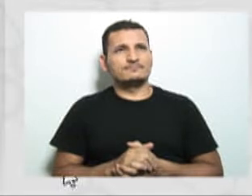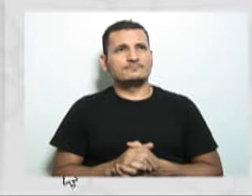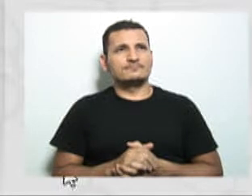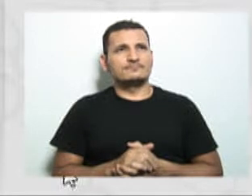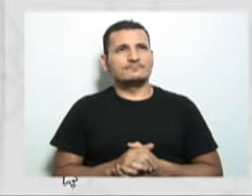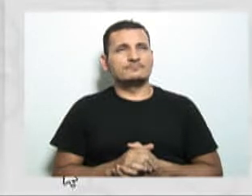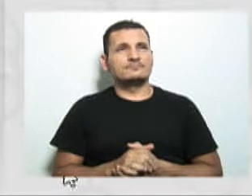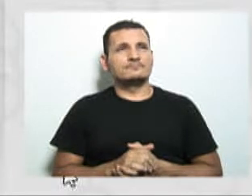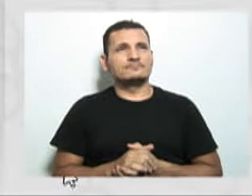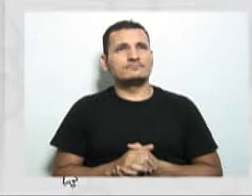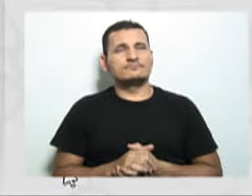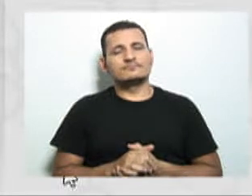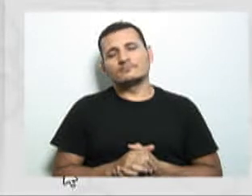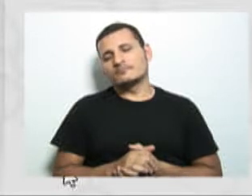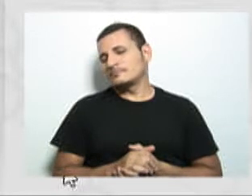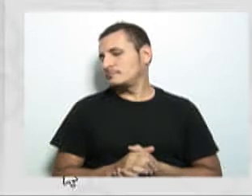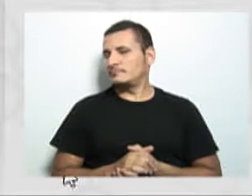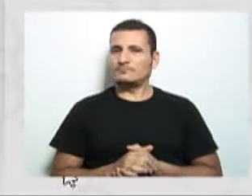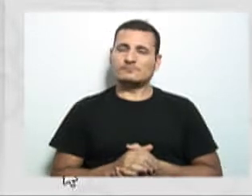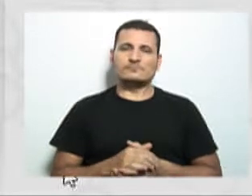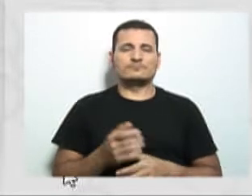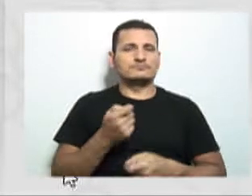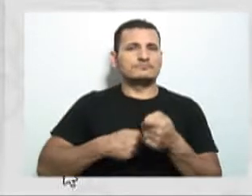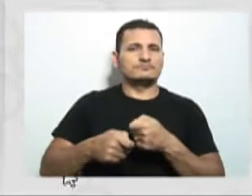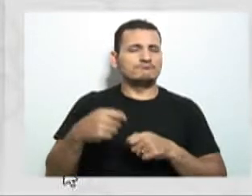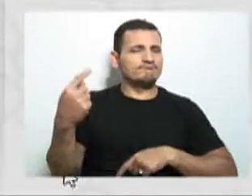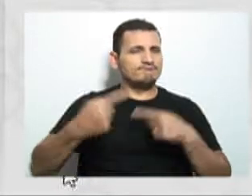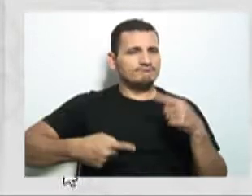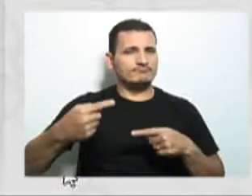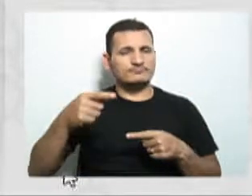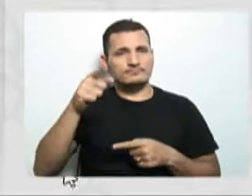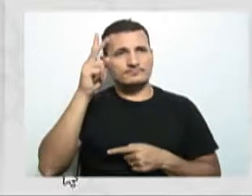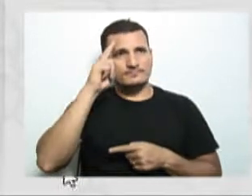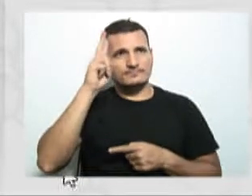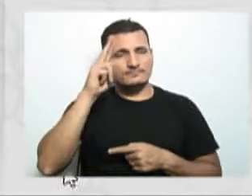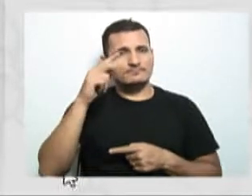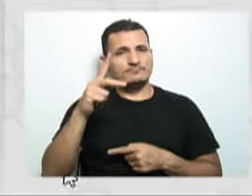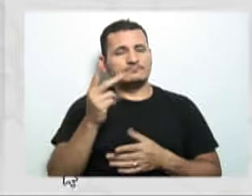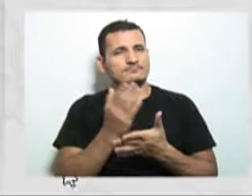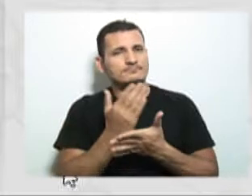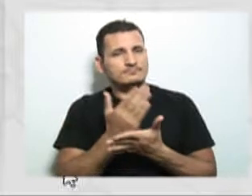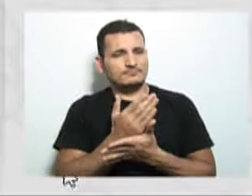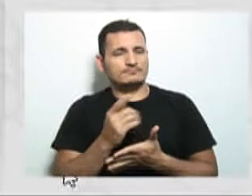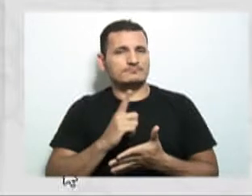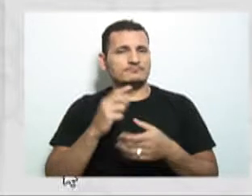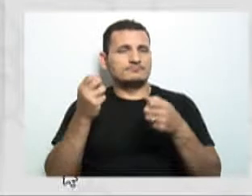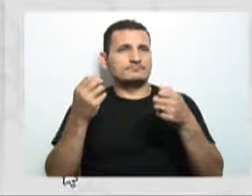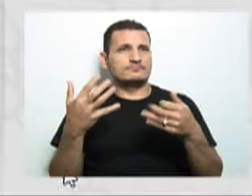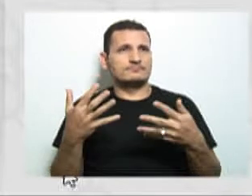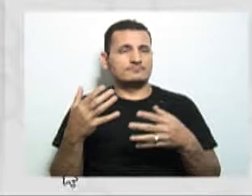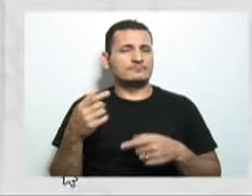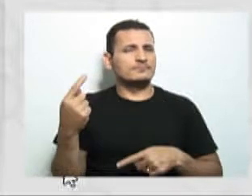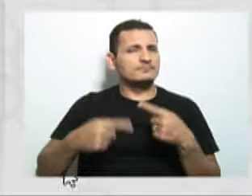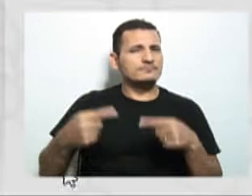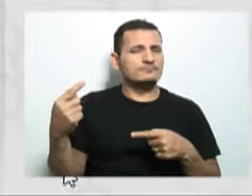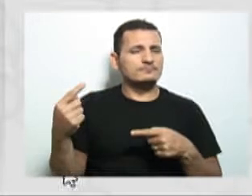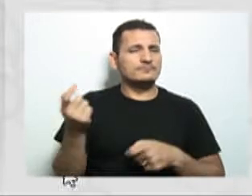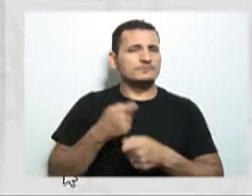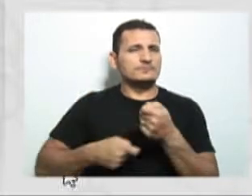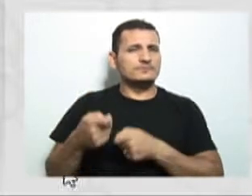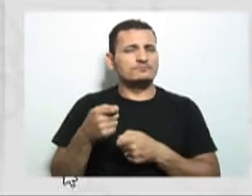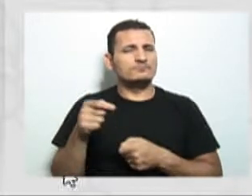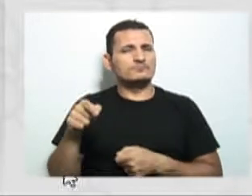Olha aí. Negociação competitiva. Lembra disso? Explica no seu livro, né, o Melo, que a negociação competitiva não significa